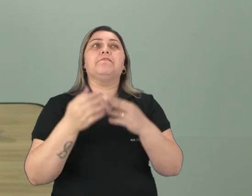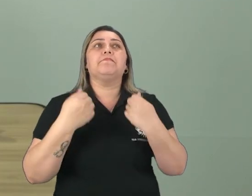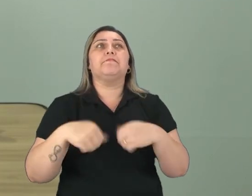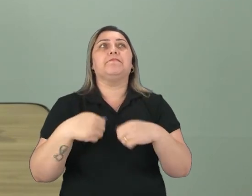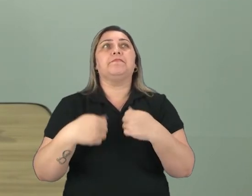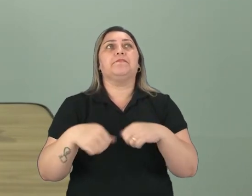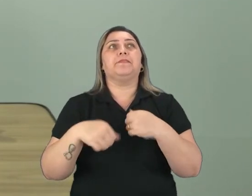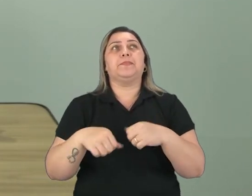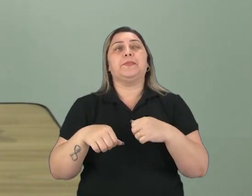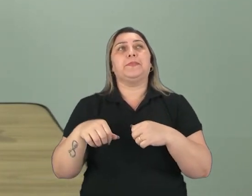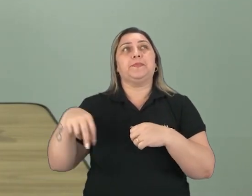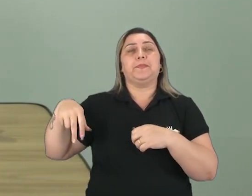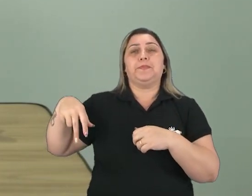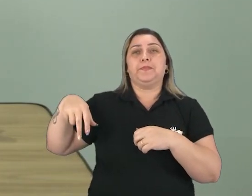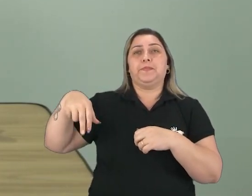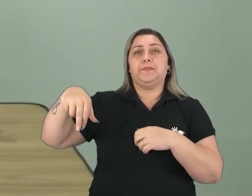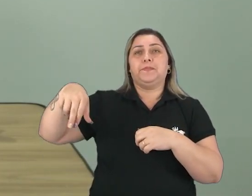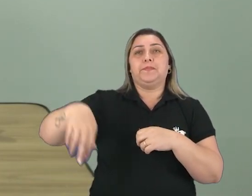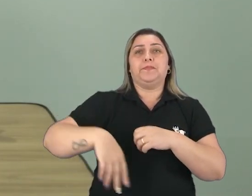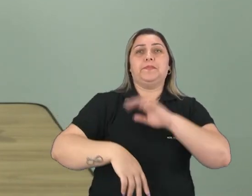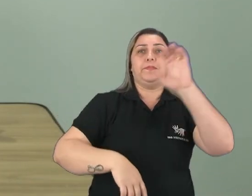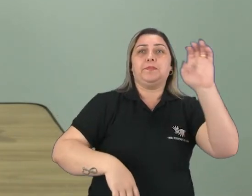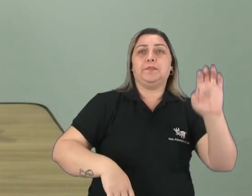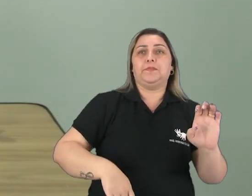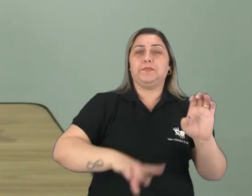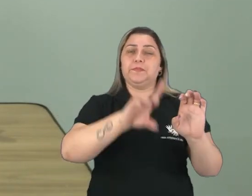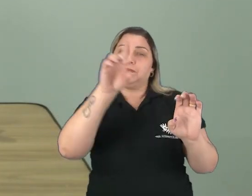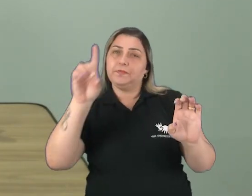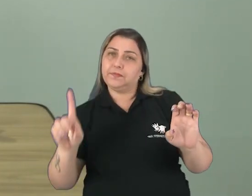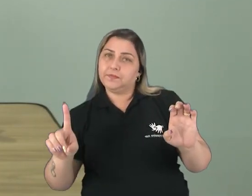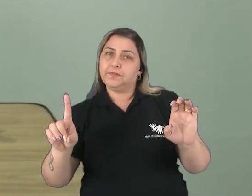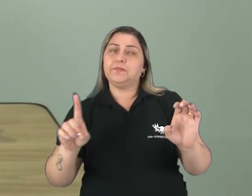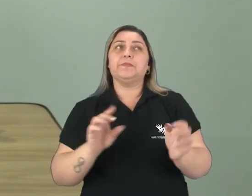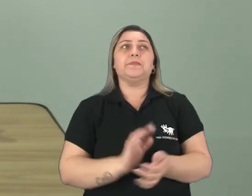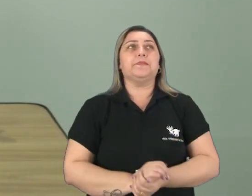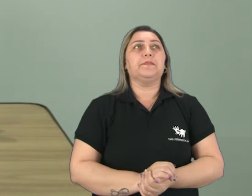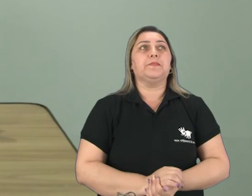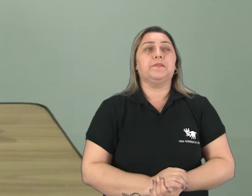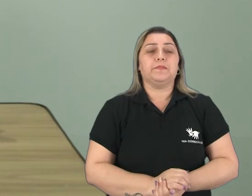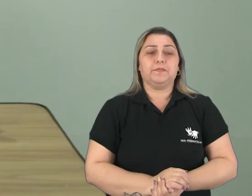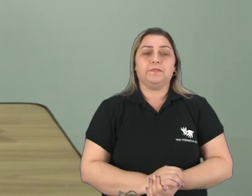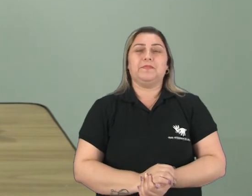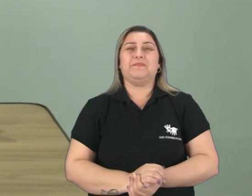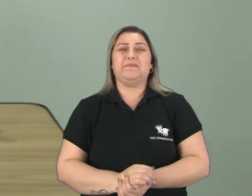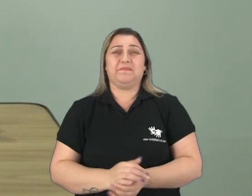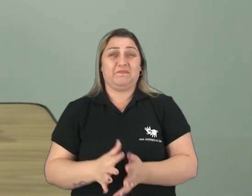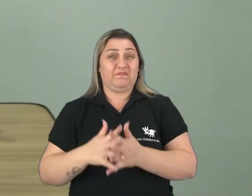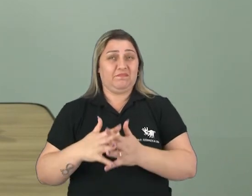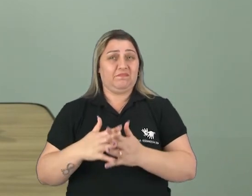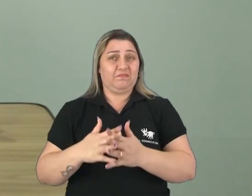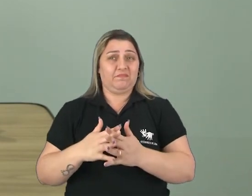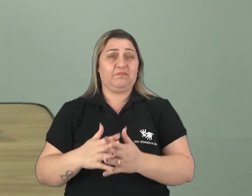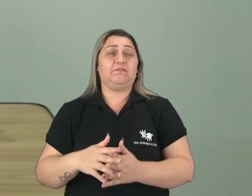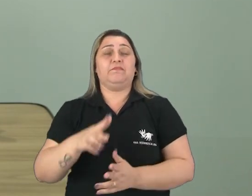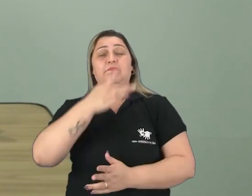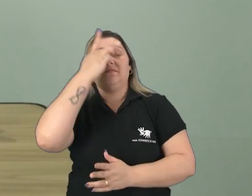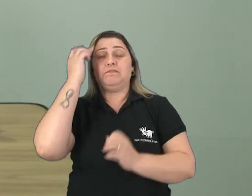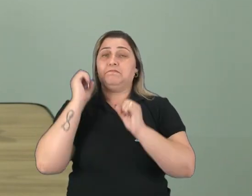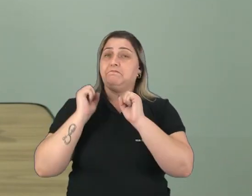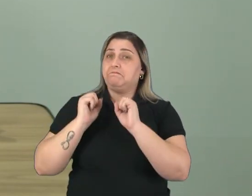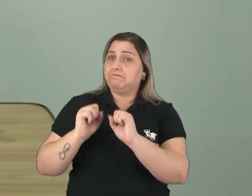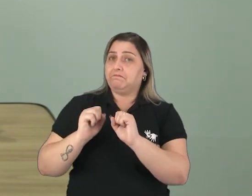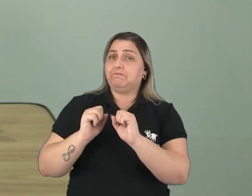deverá seguir em frente, virar à direita, virar à esquerda, né? Então, seria um pouco complicado. A pessoa